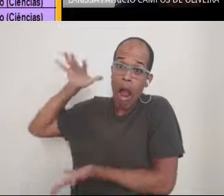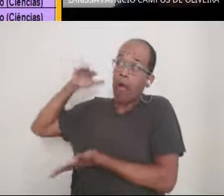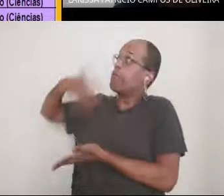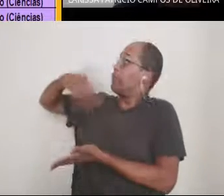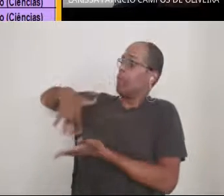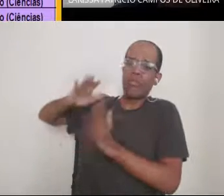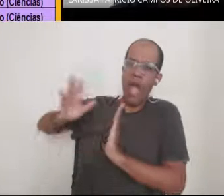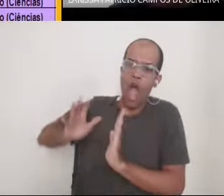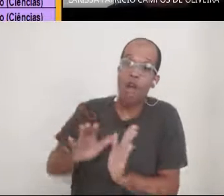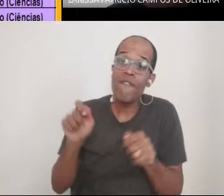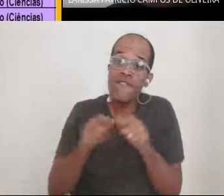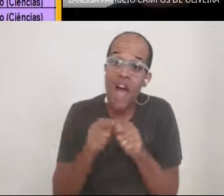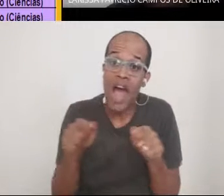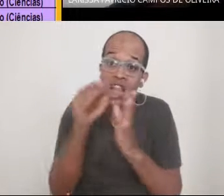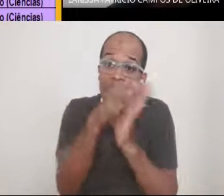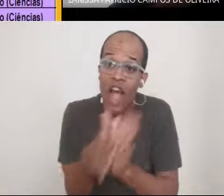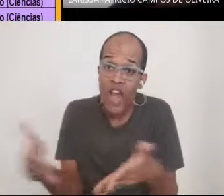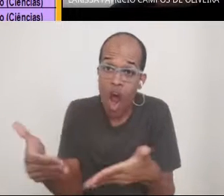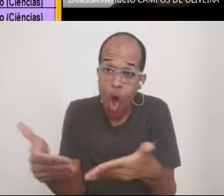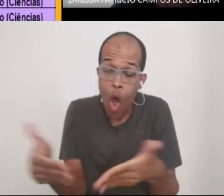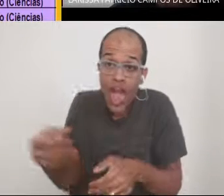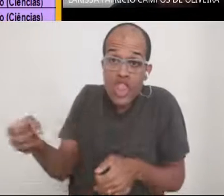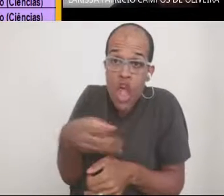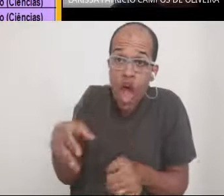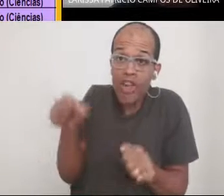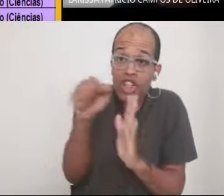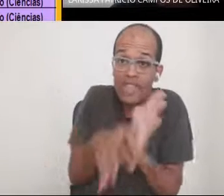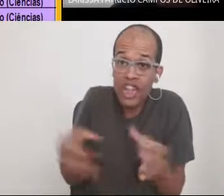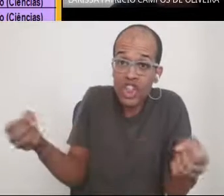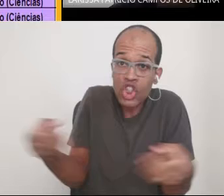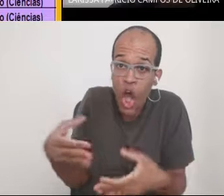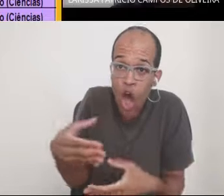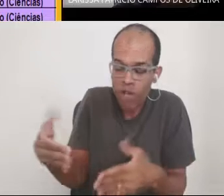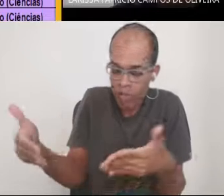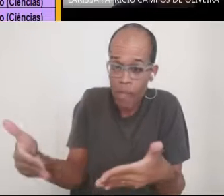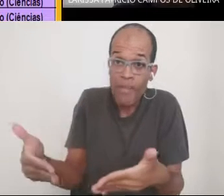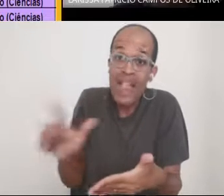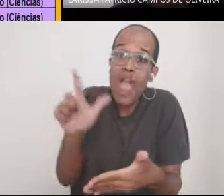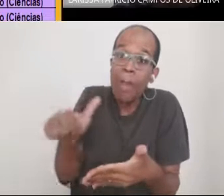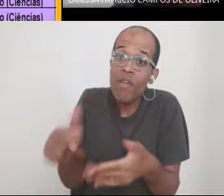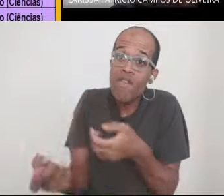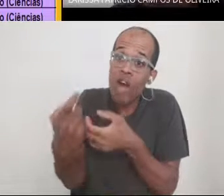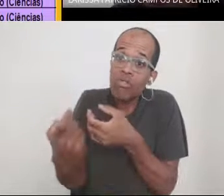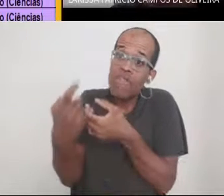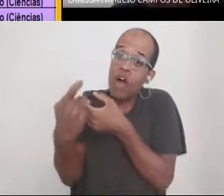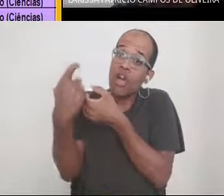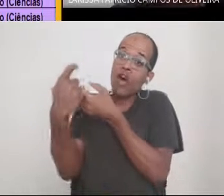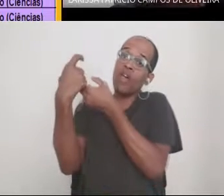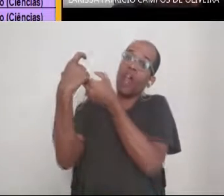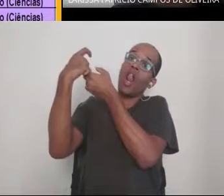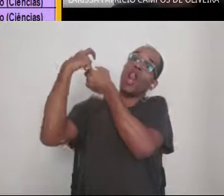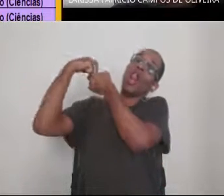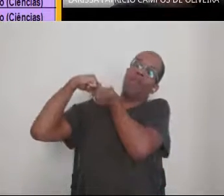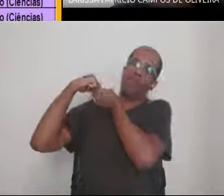com os professores de vocês, eles vão saber orientar. Mas não adianta vocês quererem fazer 20 atividades de uma vez, porque a qualidade